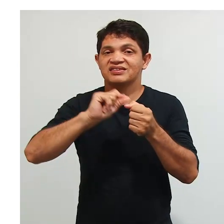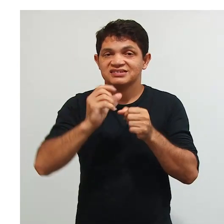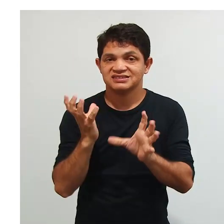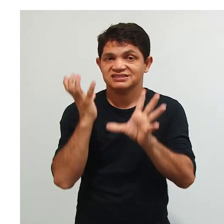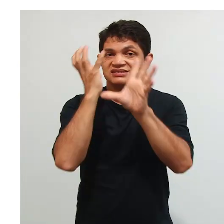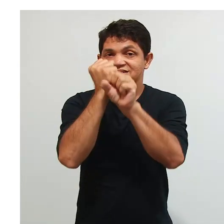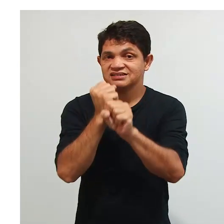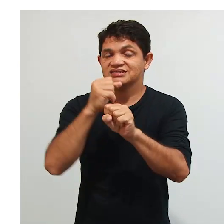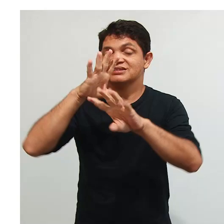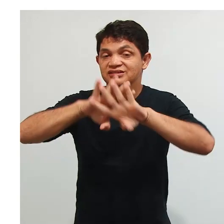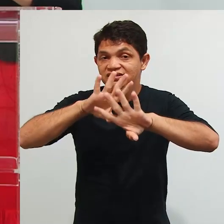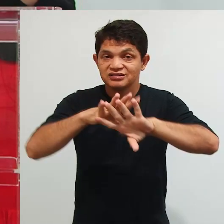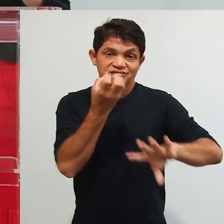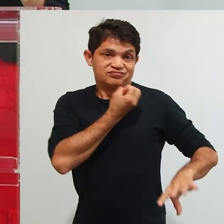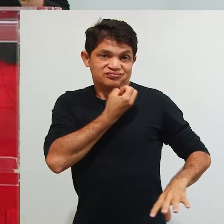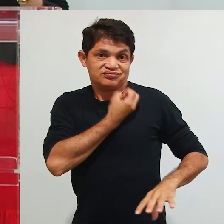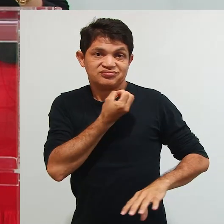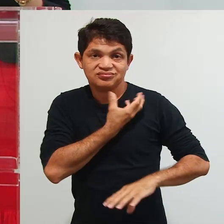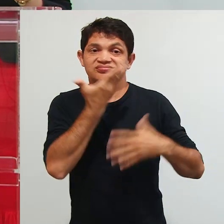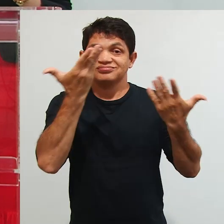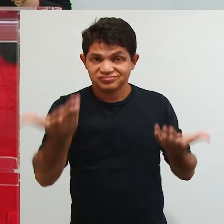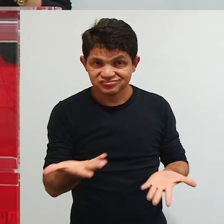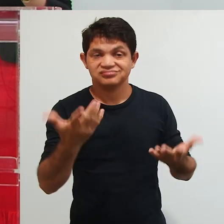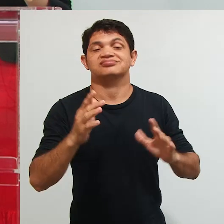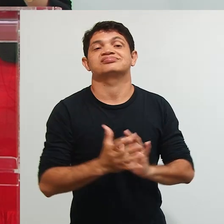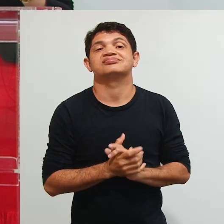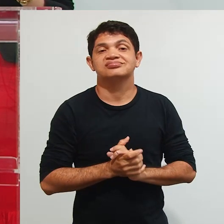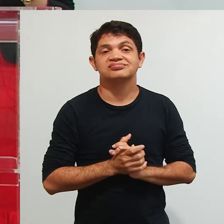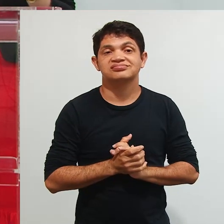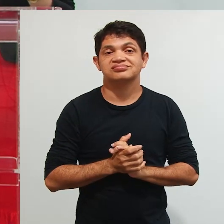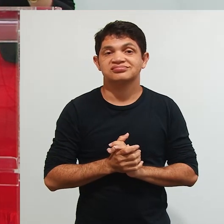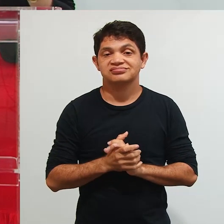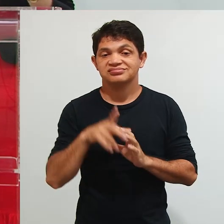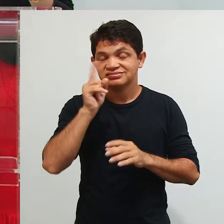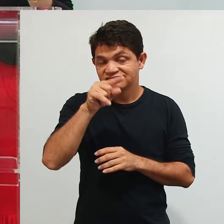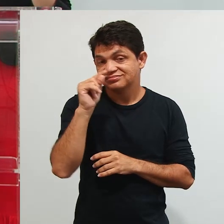consegue fazer a associação do número